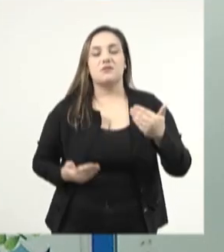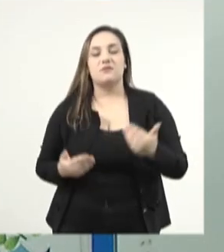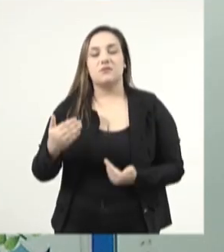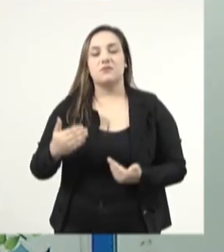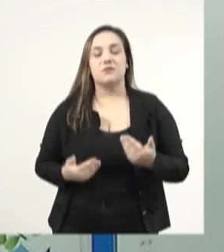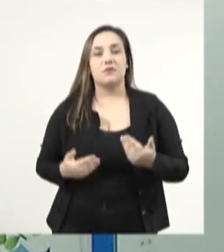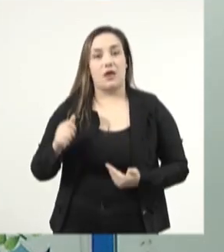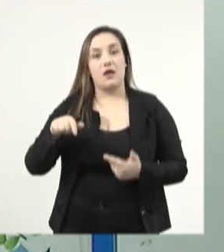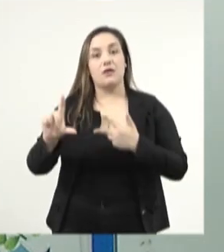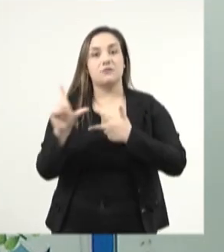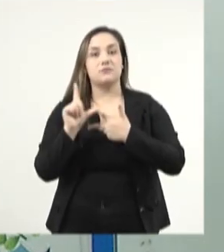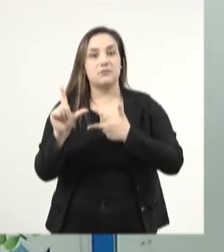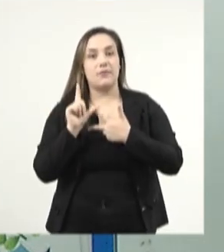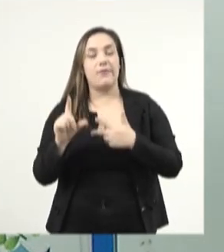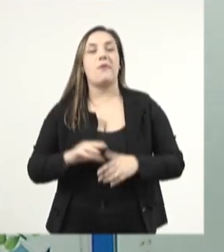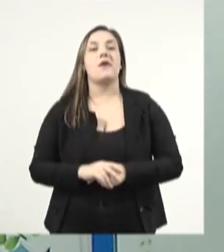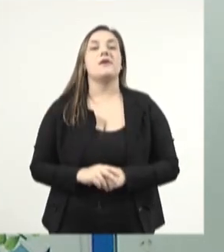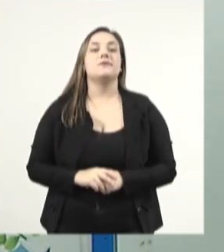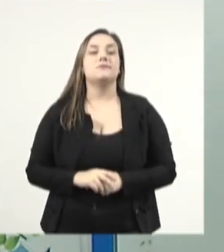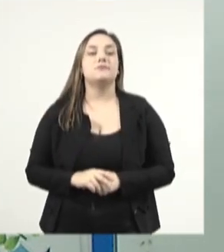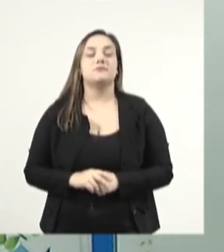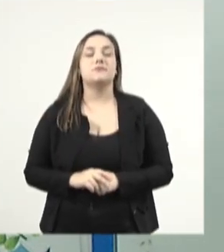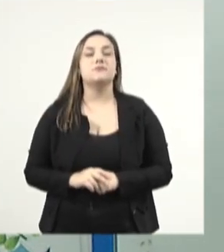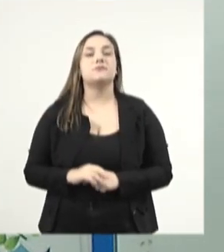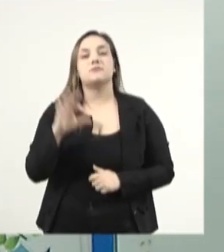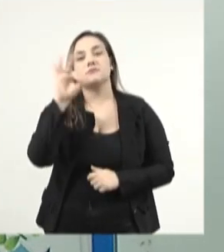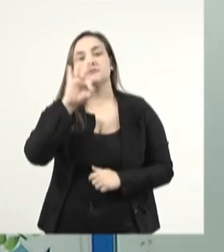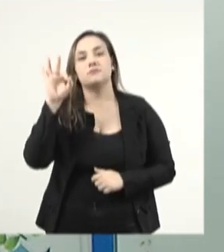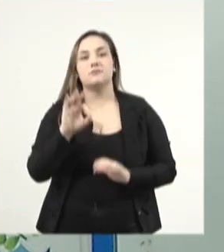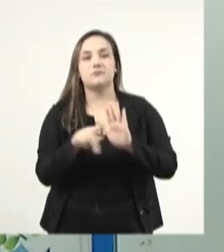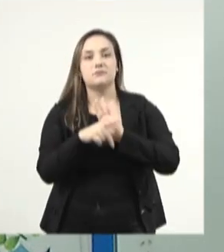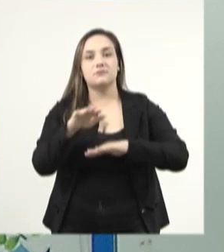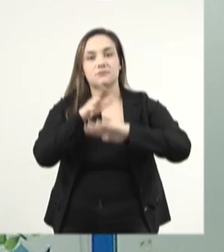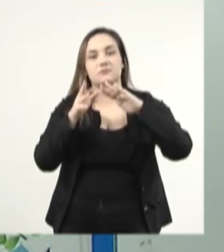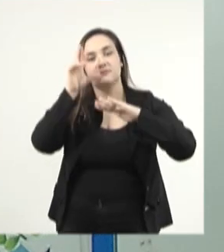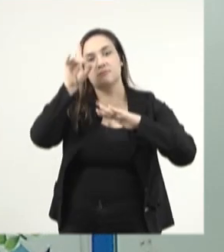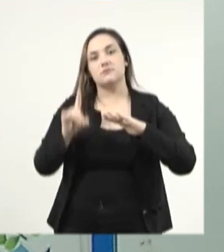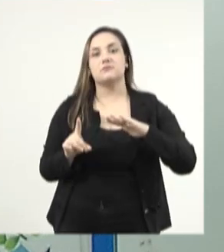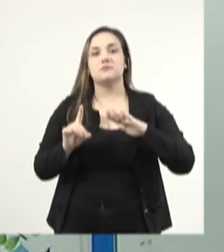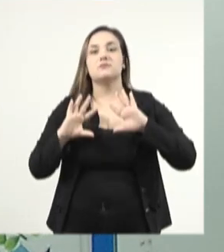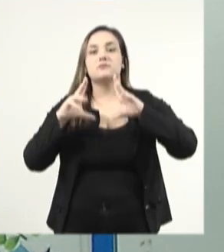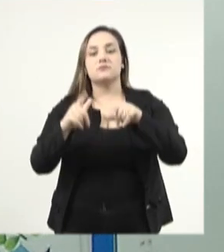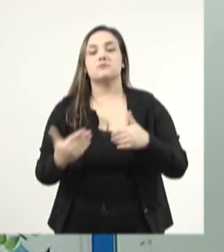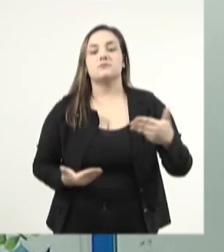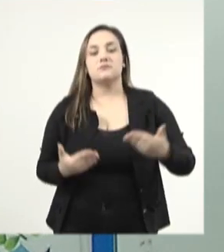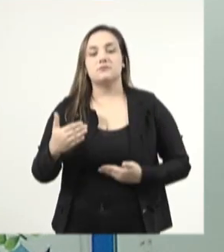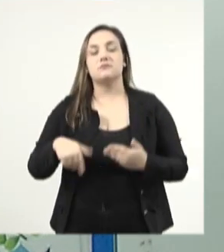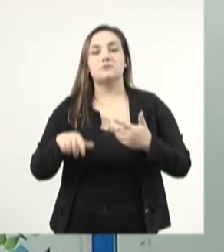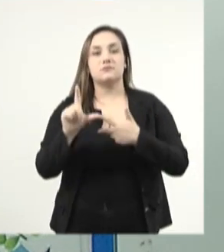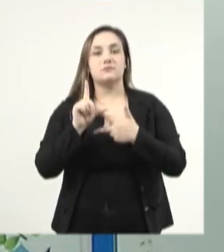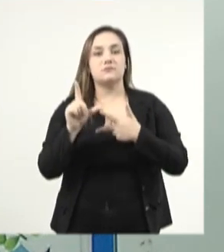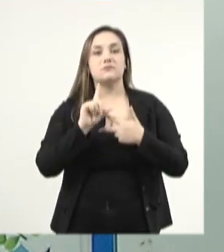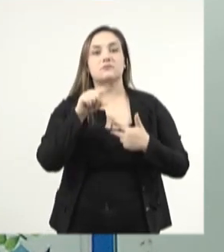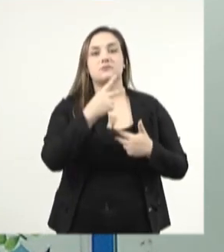servidores do Poder Legislativo. Um índice fixado, então, pela mesa diretora, válido para os servidores do Poder Legislativo em 2,2%.